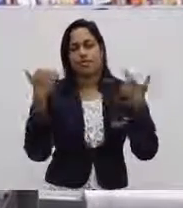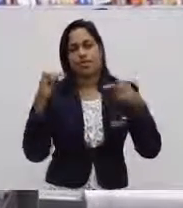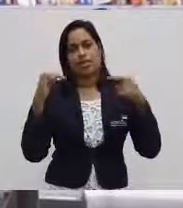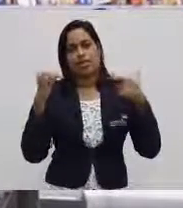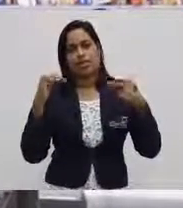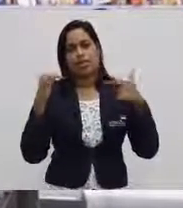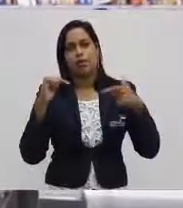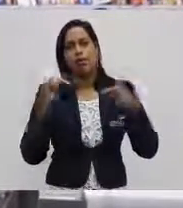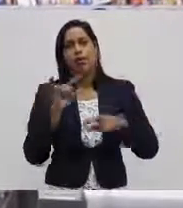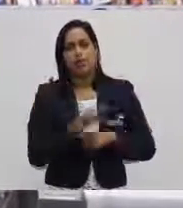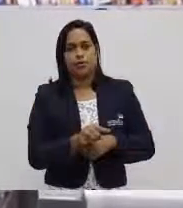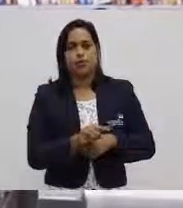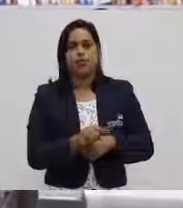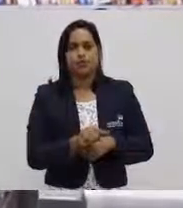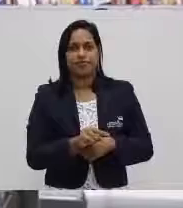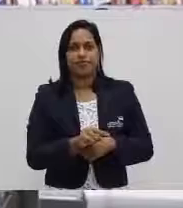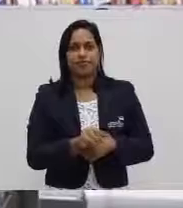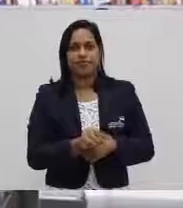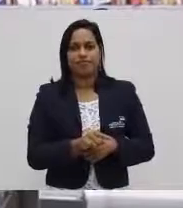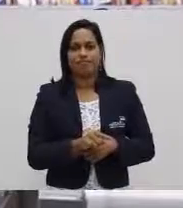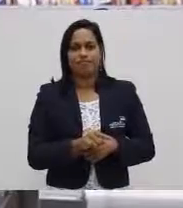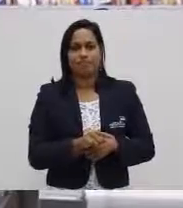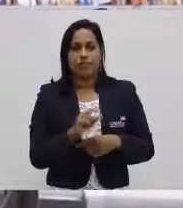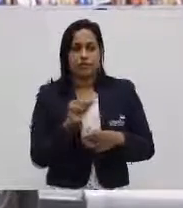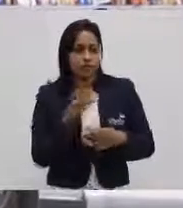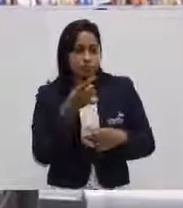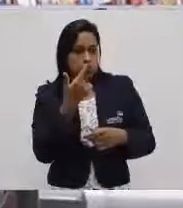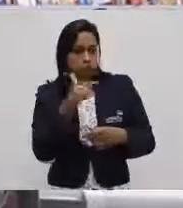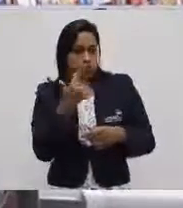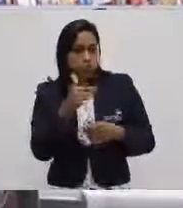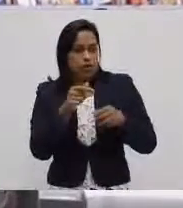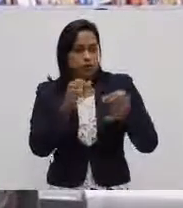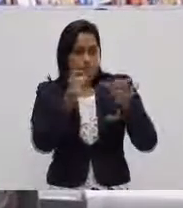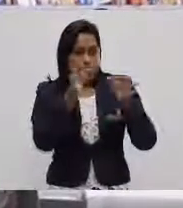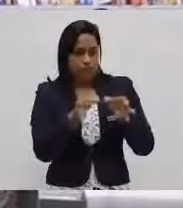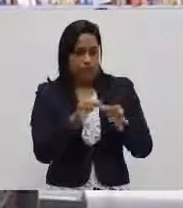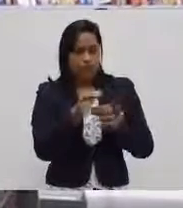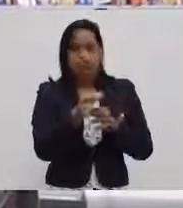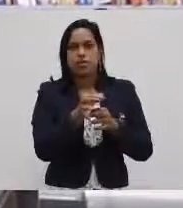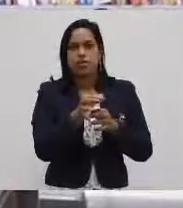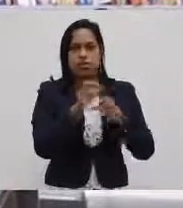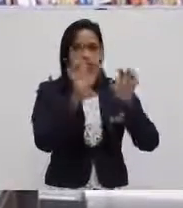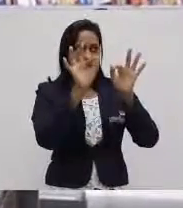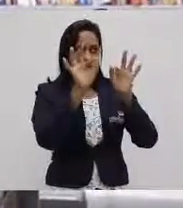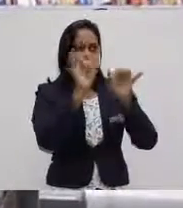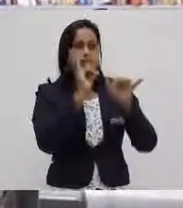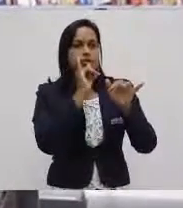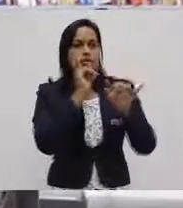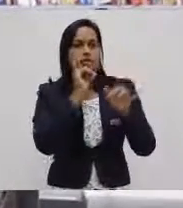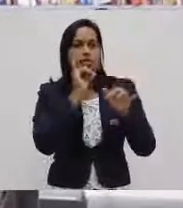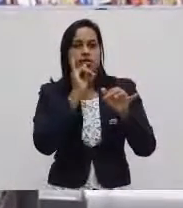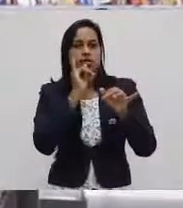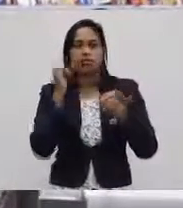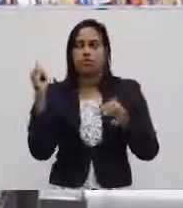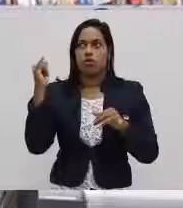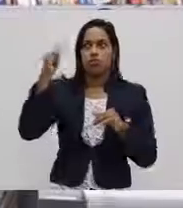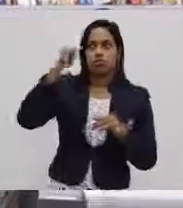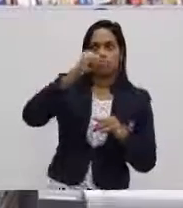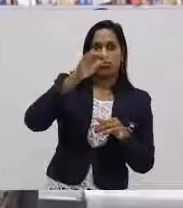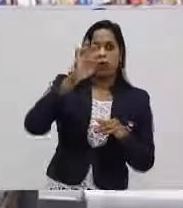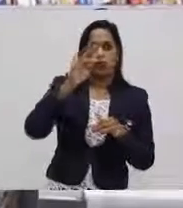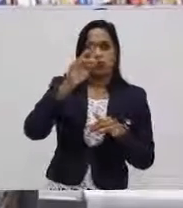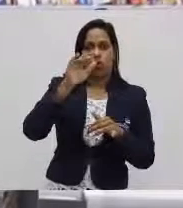e o andamento, em geral, não segue nenhum plano padronizado. Por exemplo, turbinas de avião ou